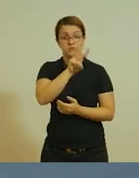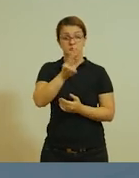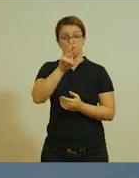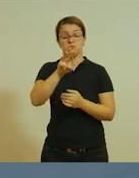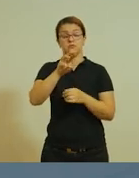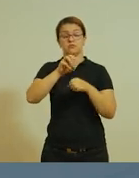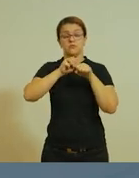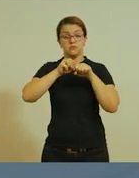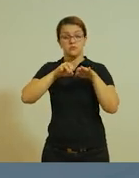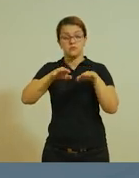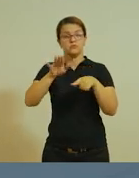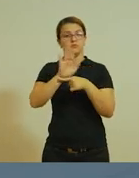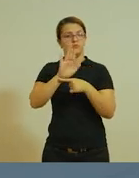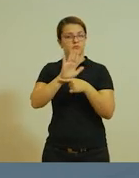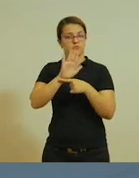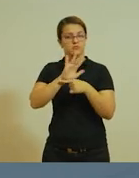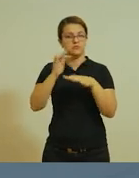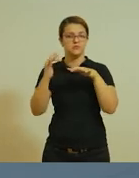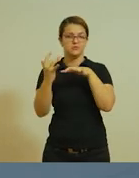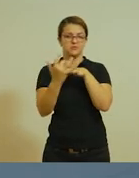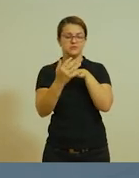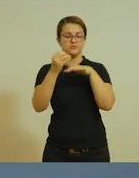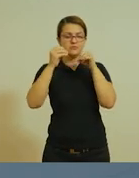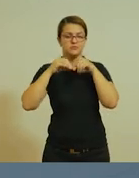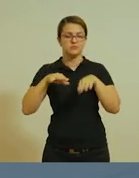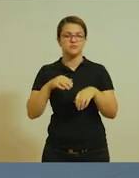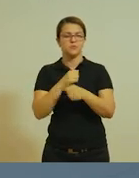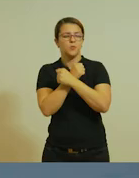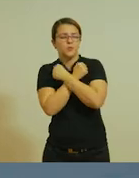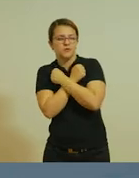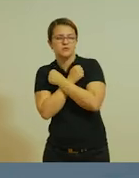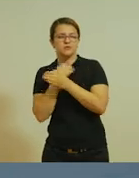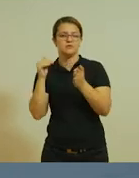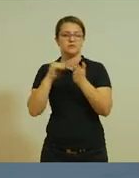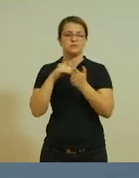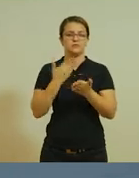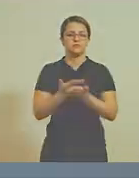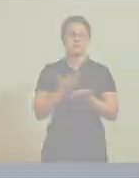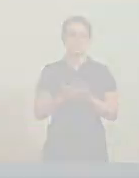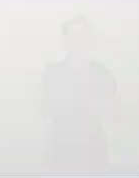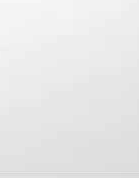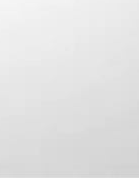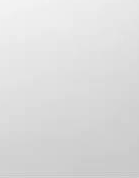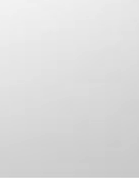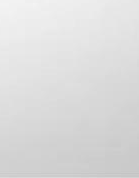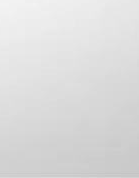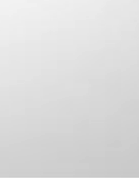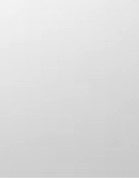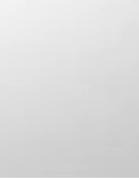compartilhando os nossos vídeos nas redes sociais. Um abraço e até a próxima!